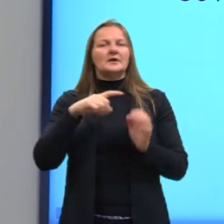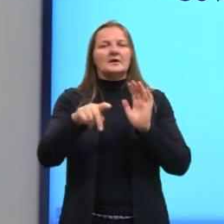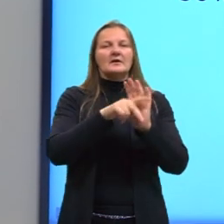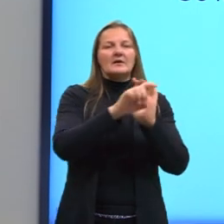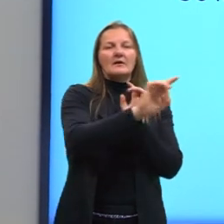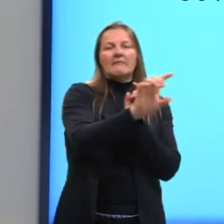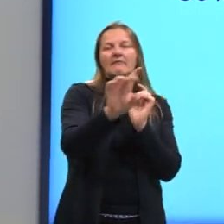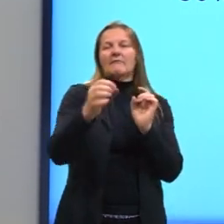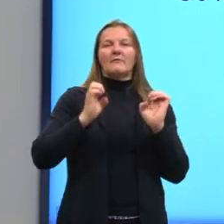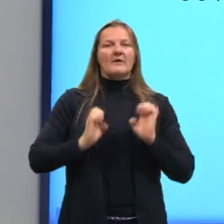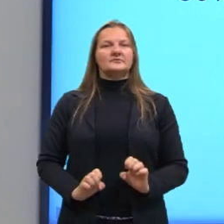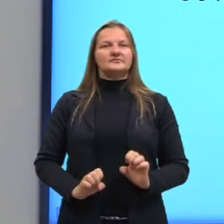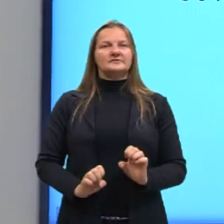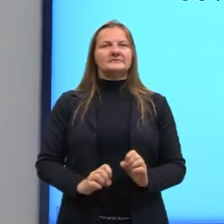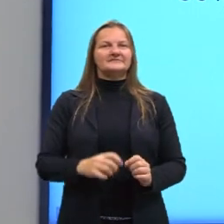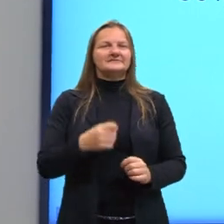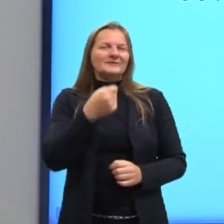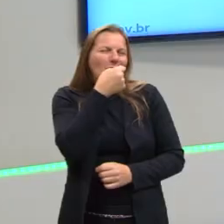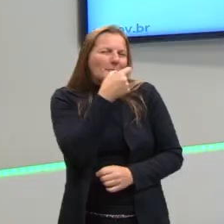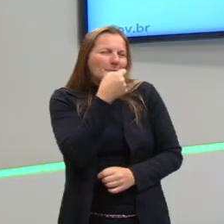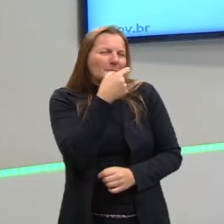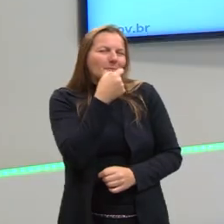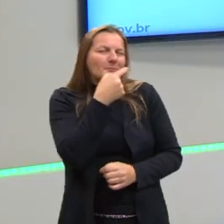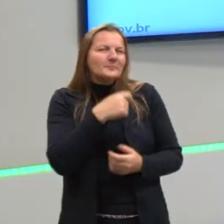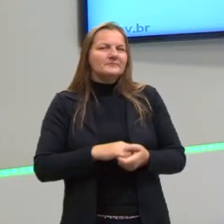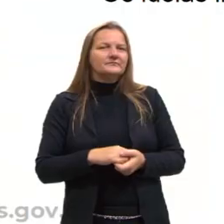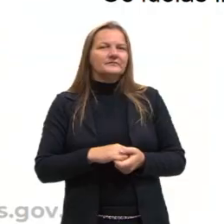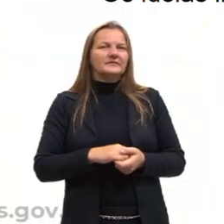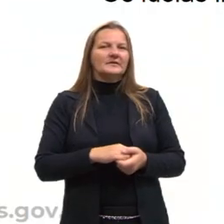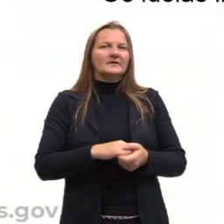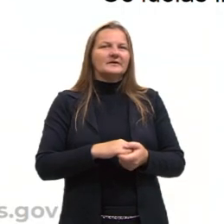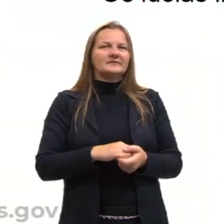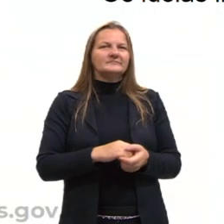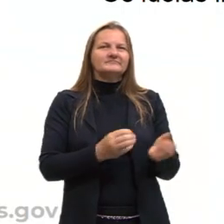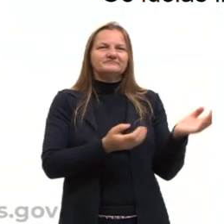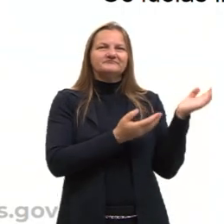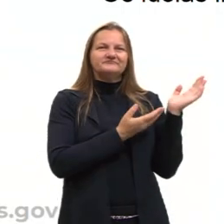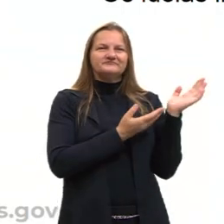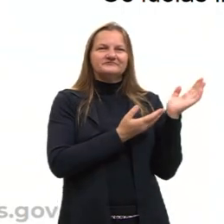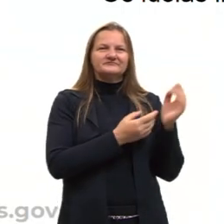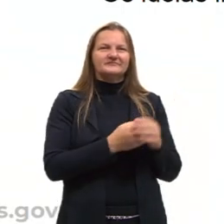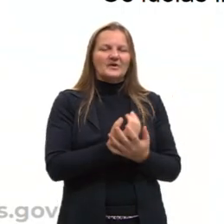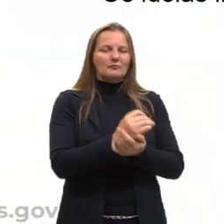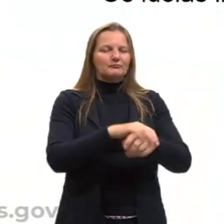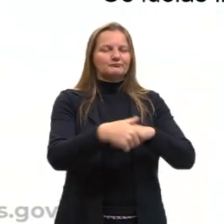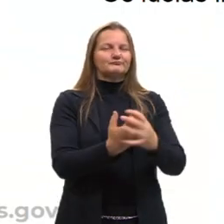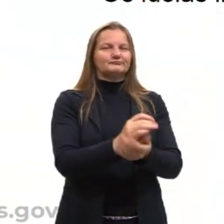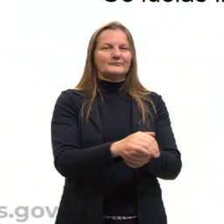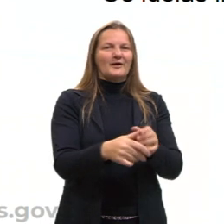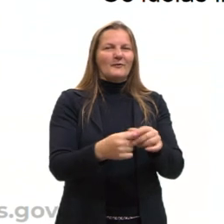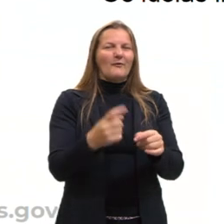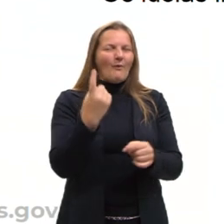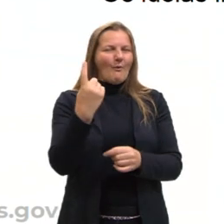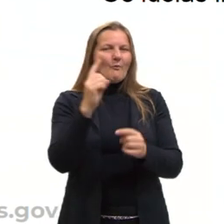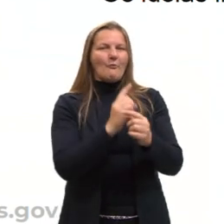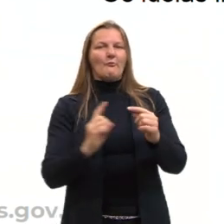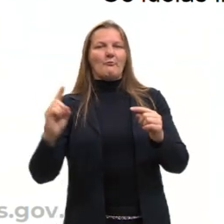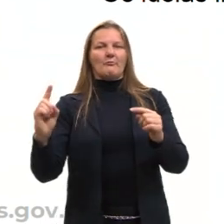tem um sujeito que está fazendo as necessidades na pia desse lavar as mãos né isso retrata um pouco do que a